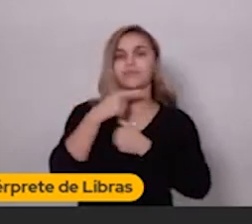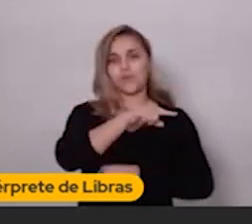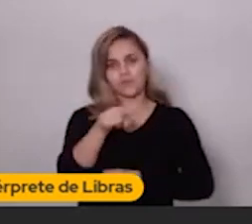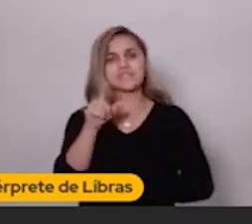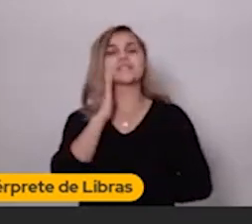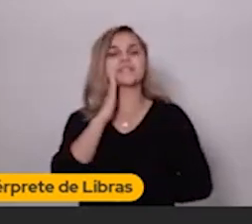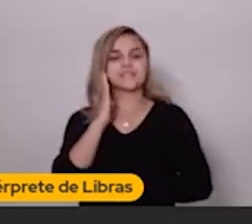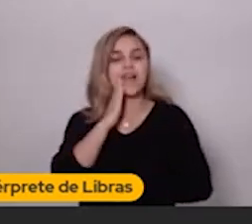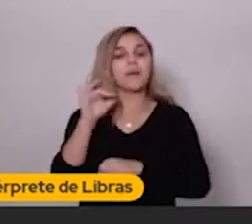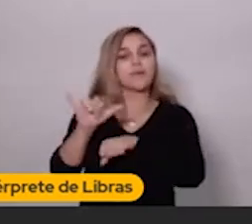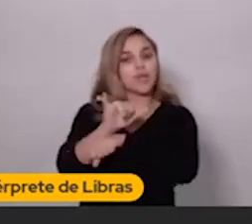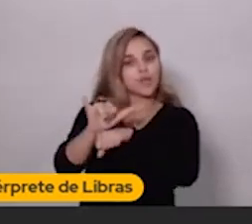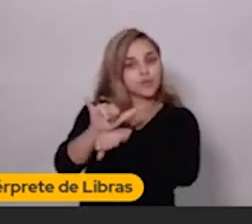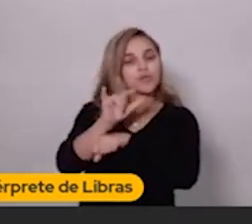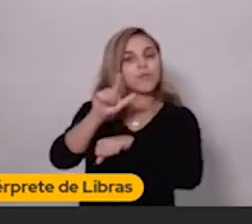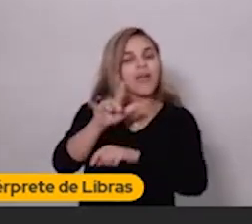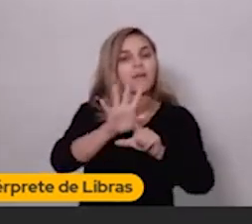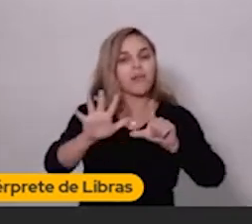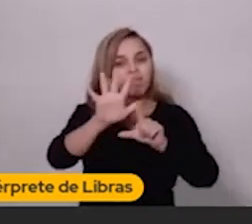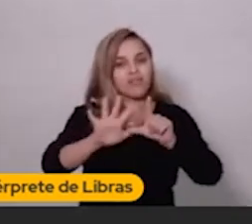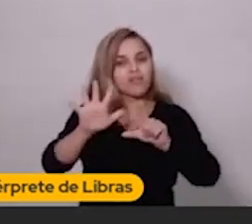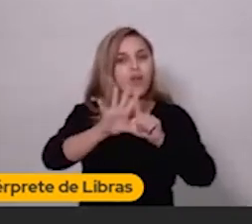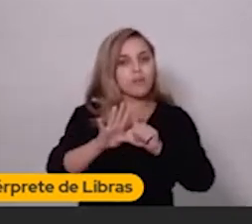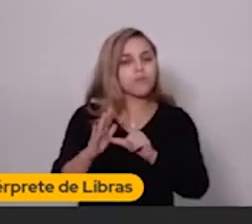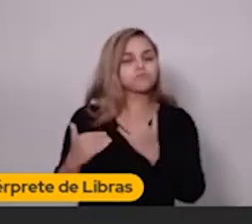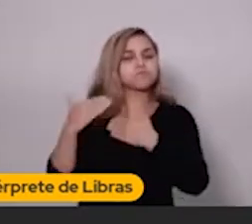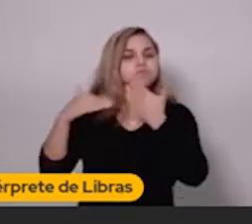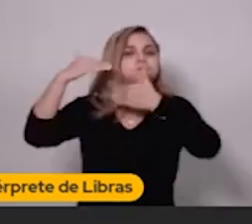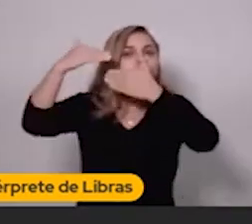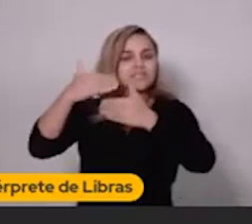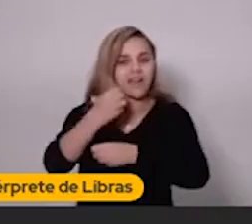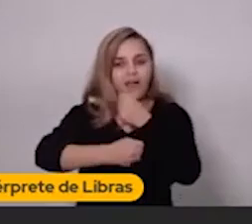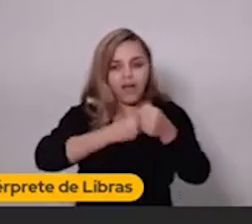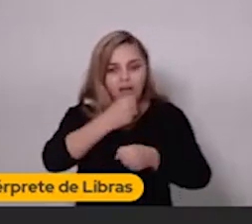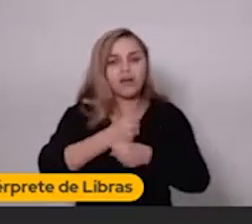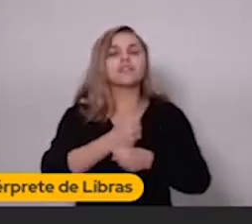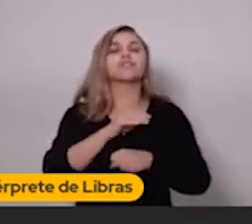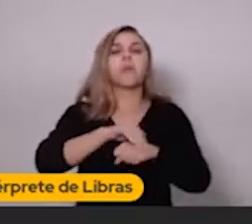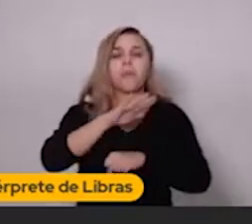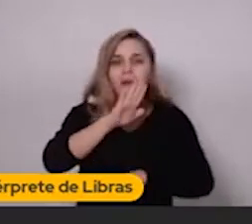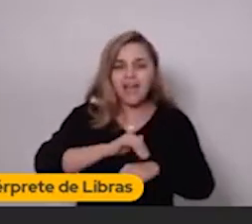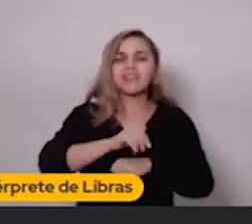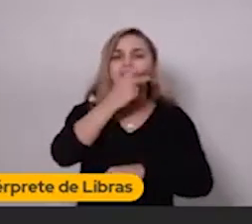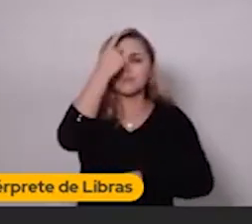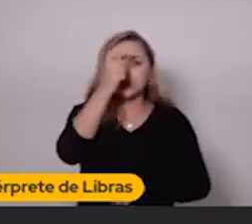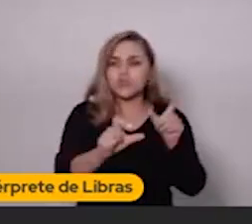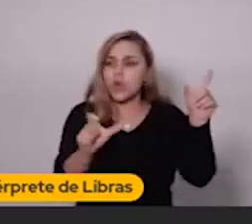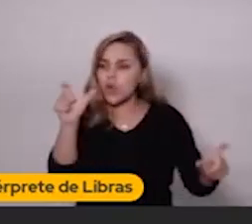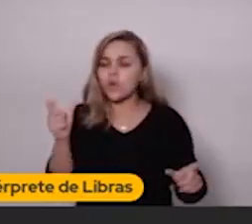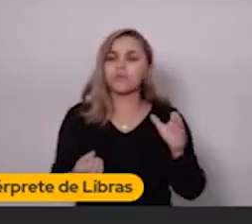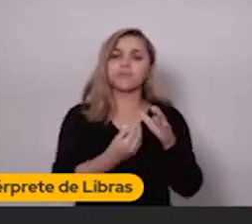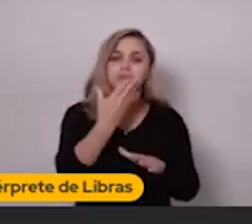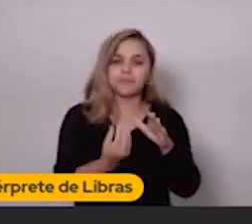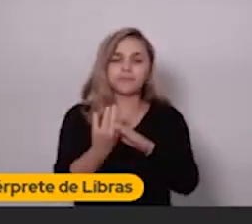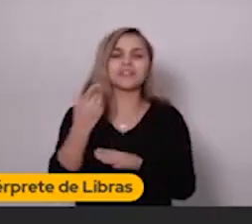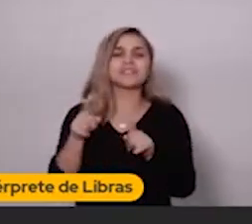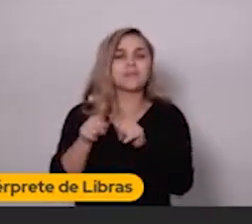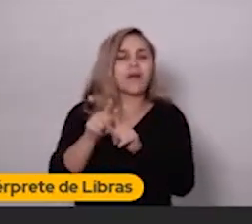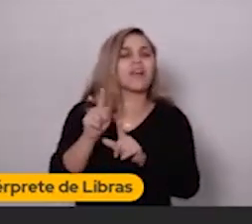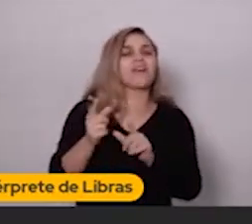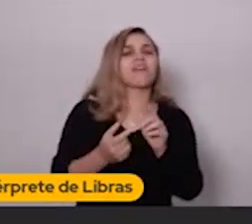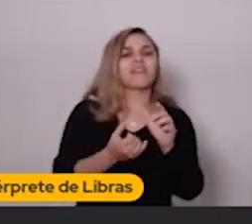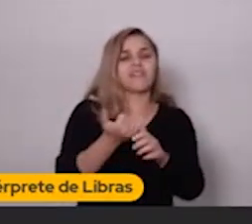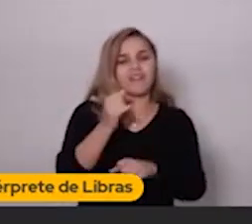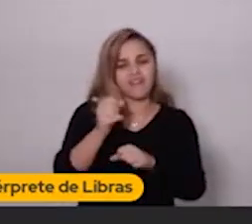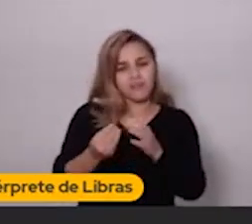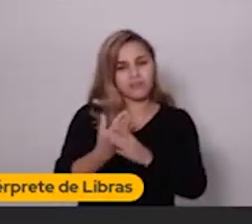que o YouTube é uma plataforma que cresce muito todos os anos, com cada vez mais criadores, mais canais e mais usuários. E quanto